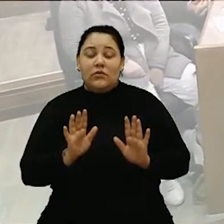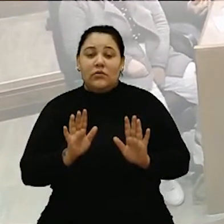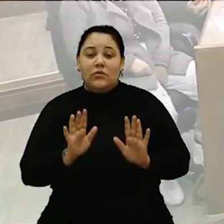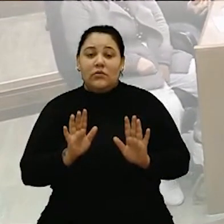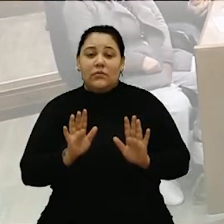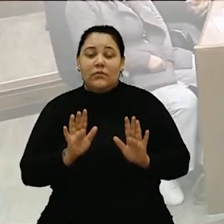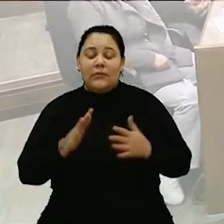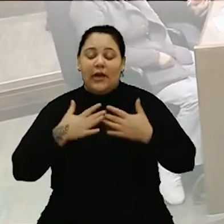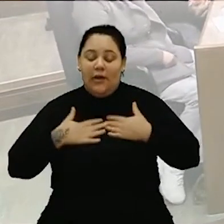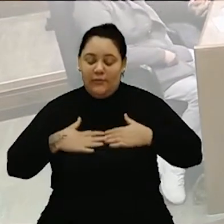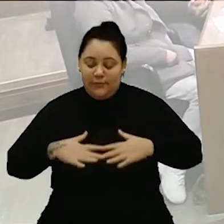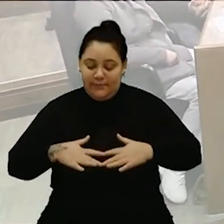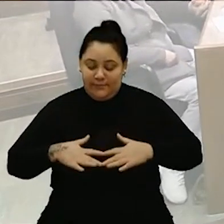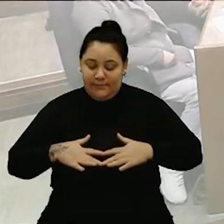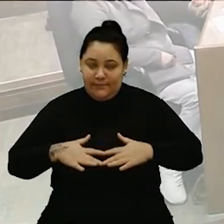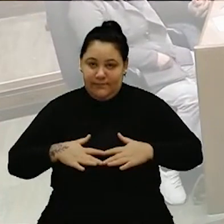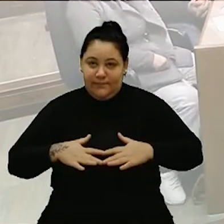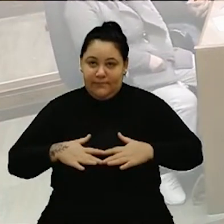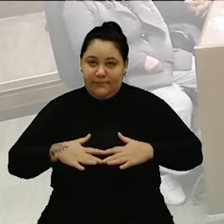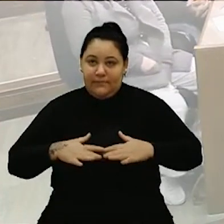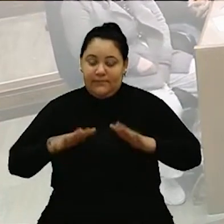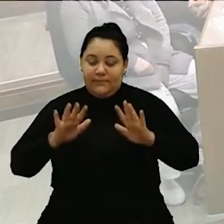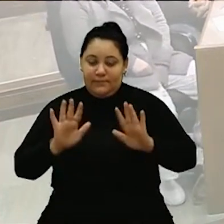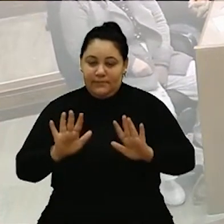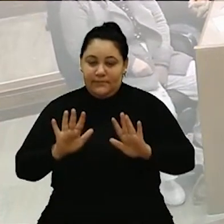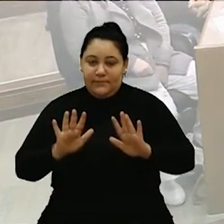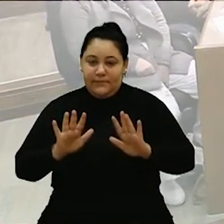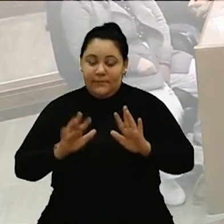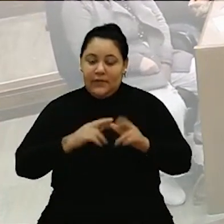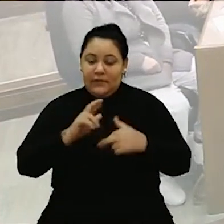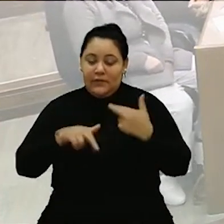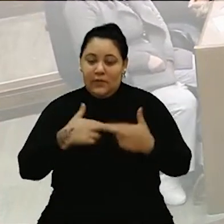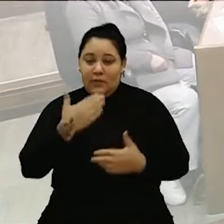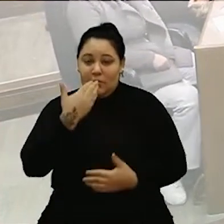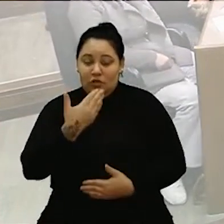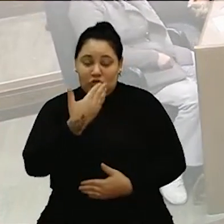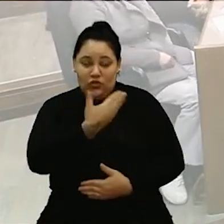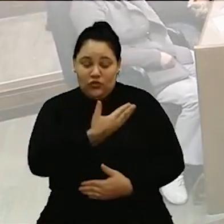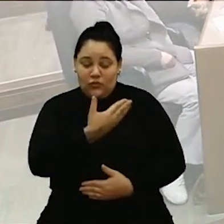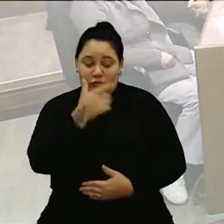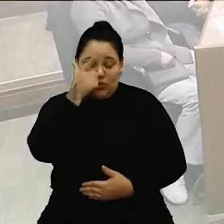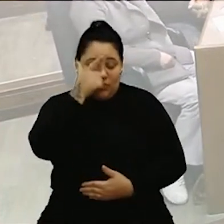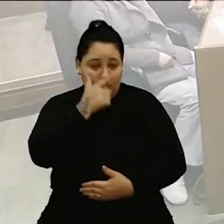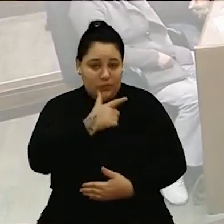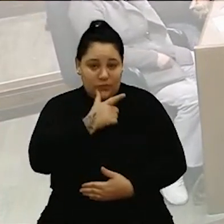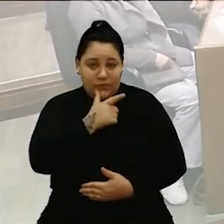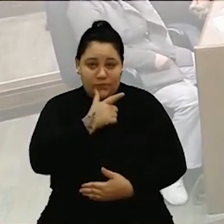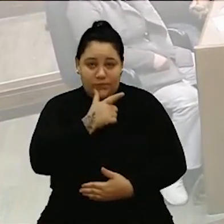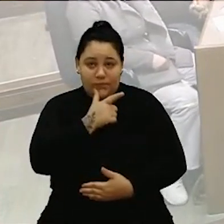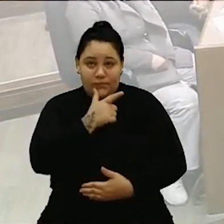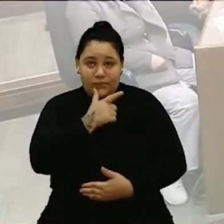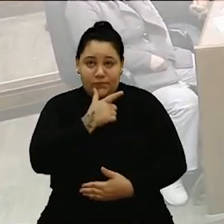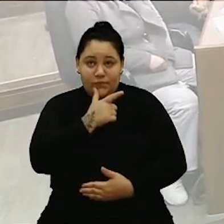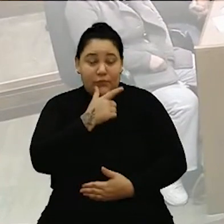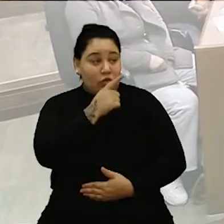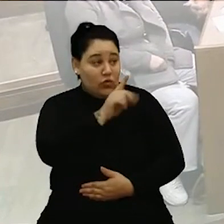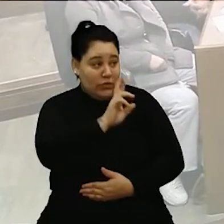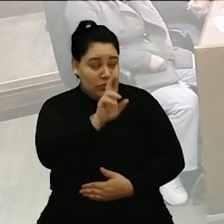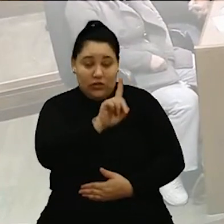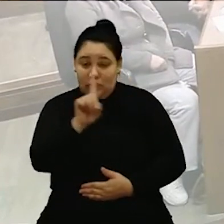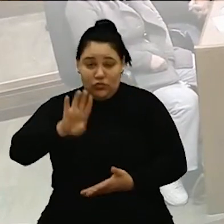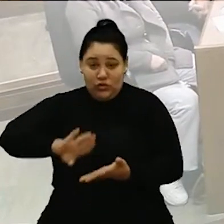Calma, tranquilidade. A questão, em relação à questão de ordem do vereador Lucas Carenhato, a sua posição é não retirar dos anais. Não retiro.